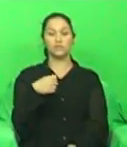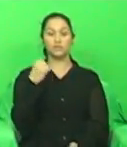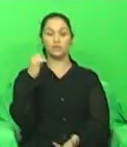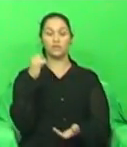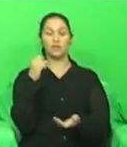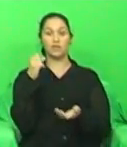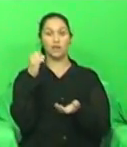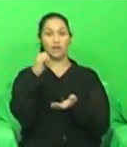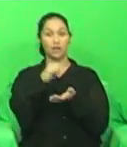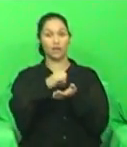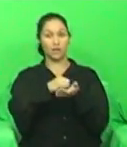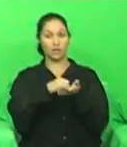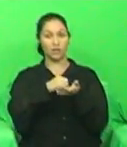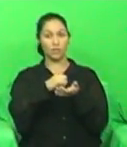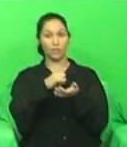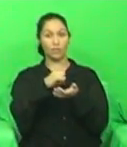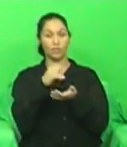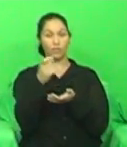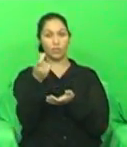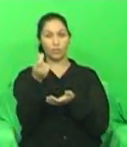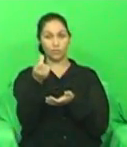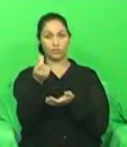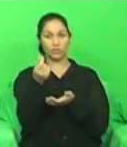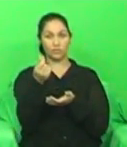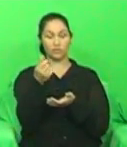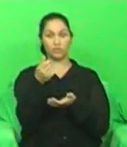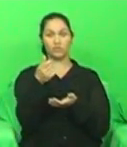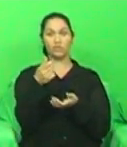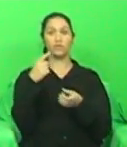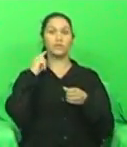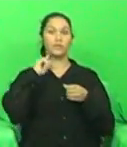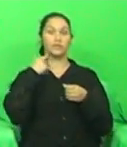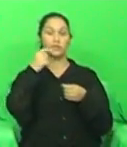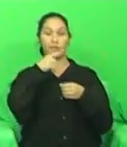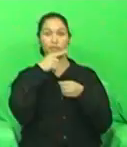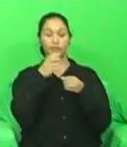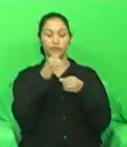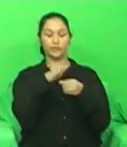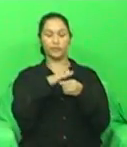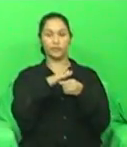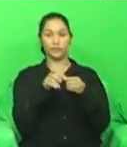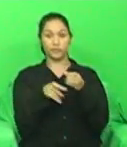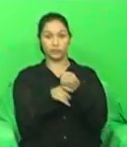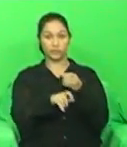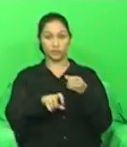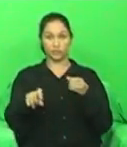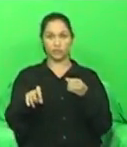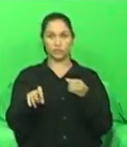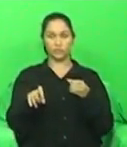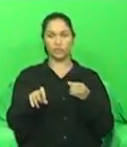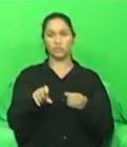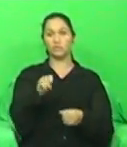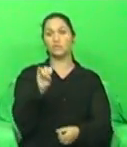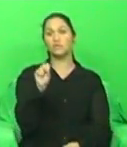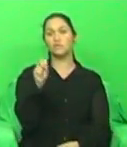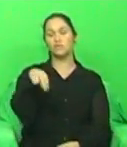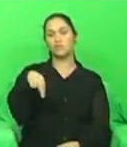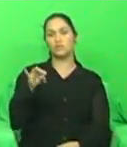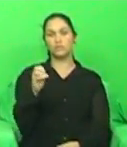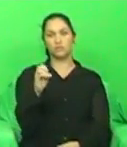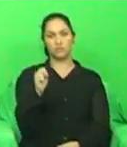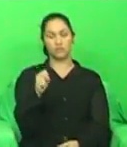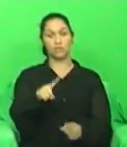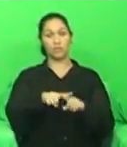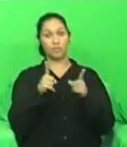fevereiro de 2016 foi aprovado nesta casa pelos ventos tão vereadores na época o projeto de lei onde